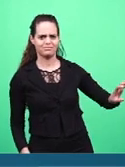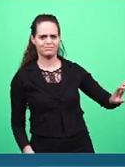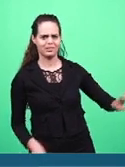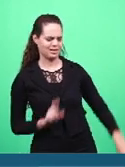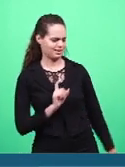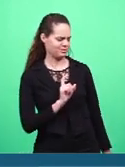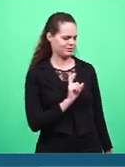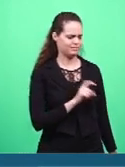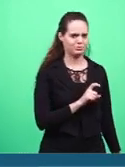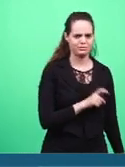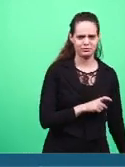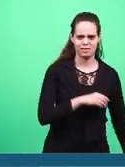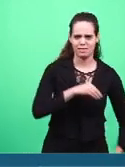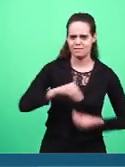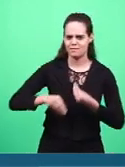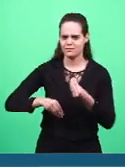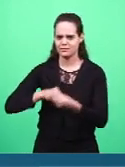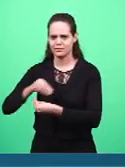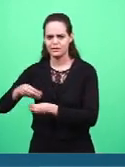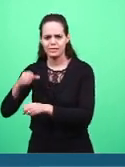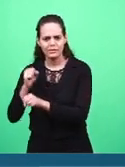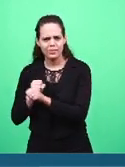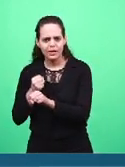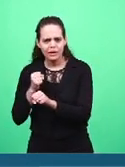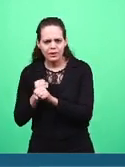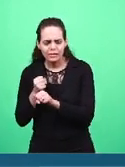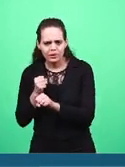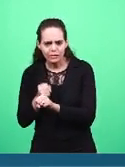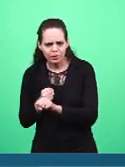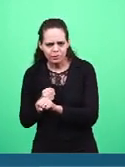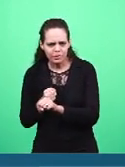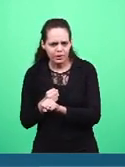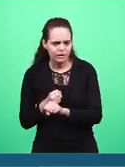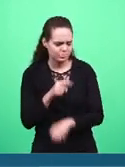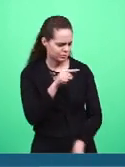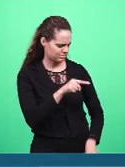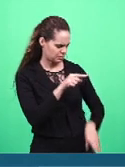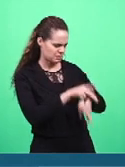Vamos ler? E contendi com eles.